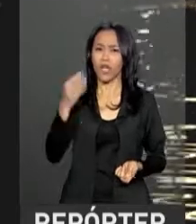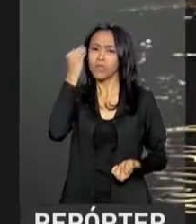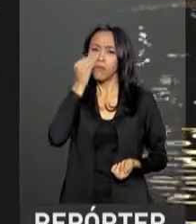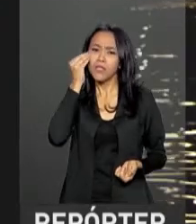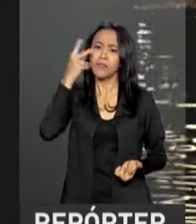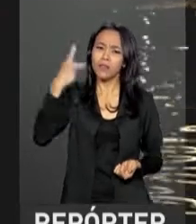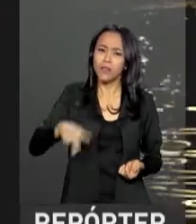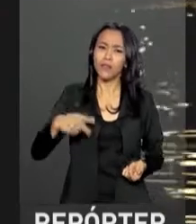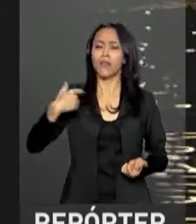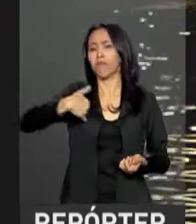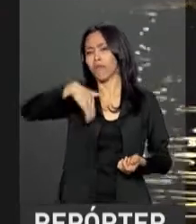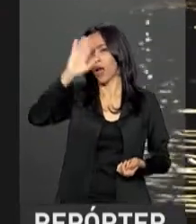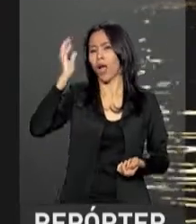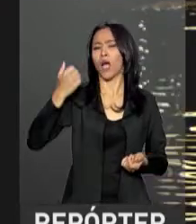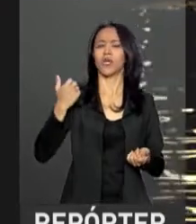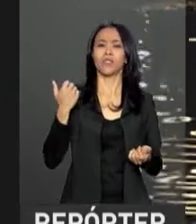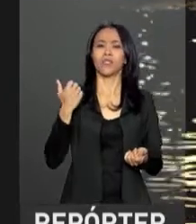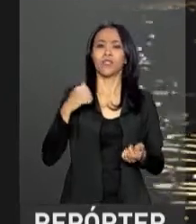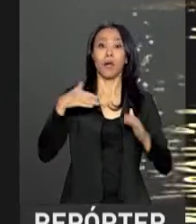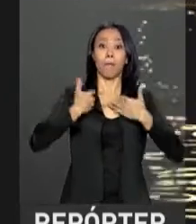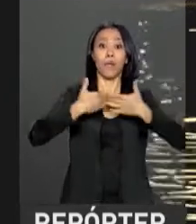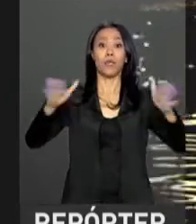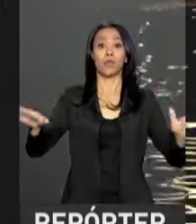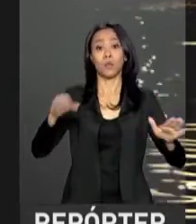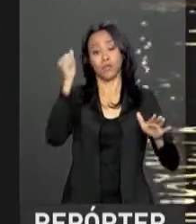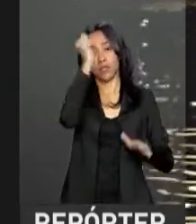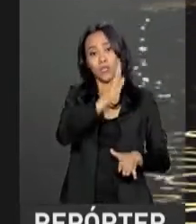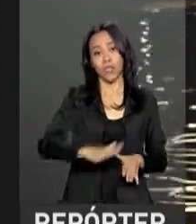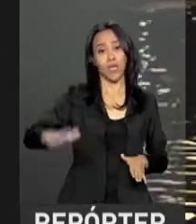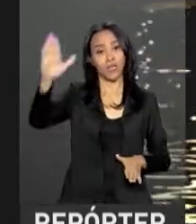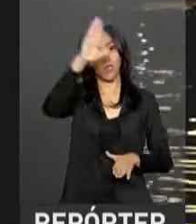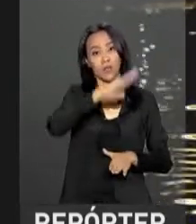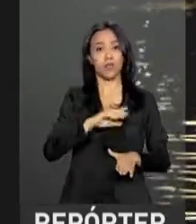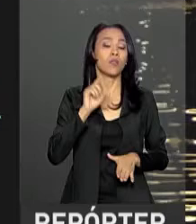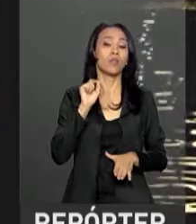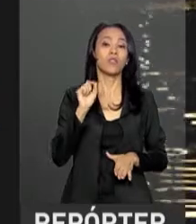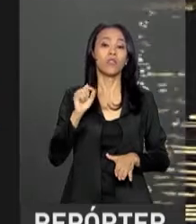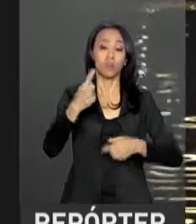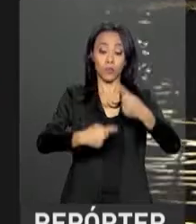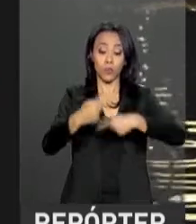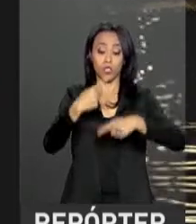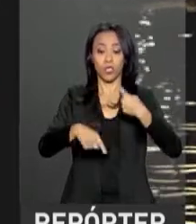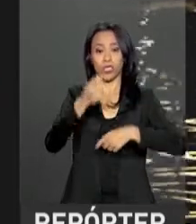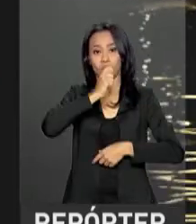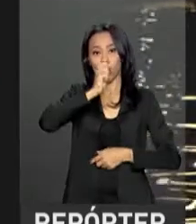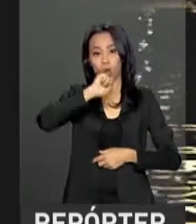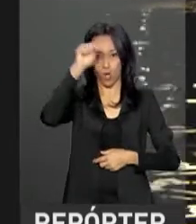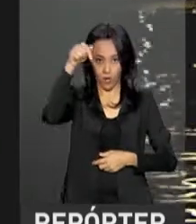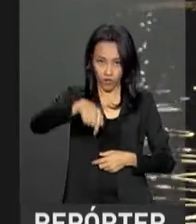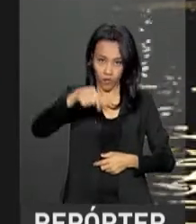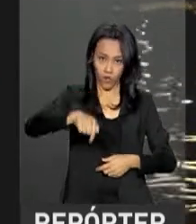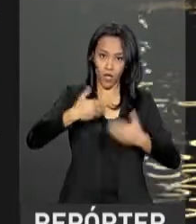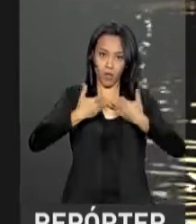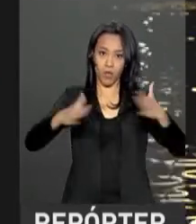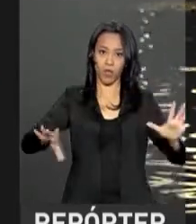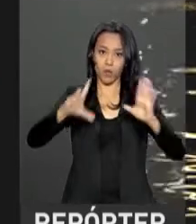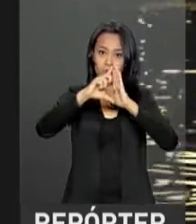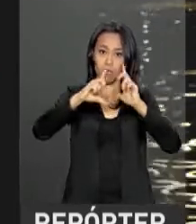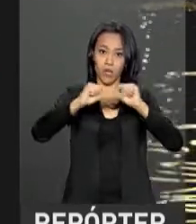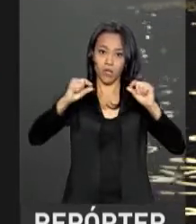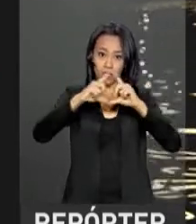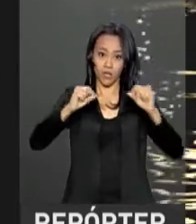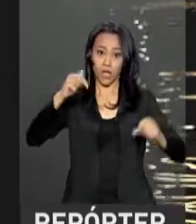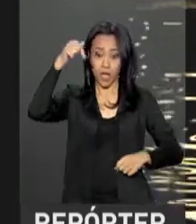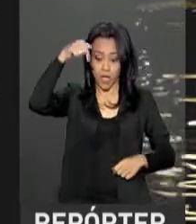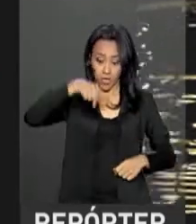durante a cerimônia de abertura da semana nacional de políticas sobre drogas realizado em brasília aqui no ministério da